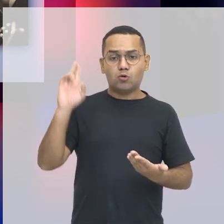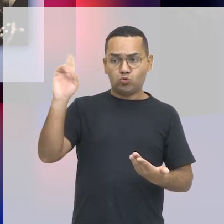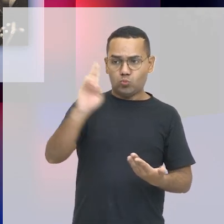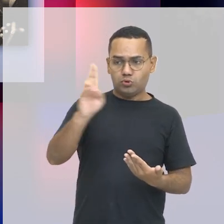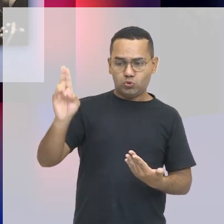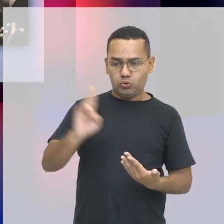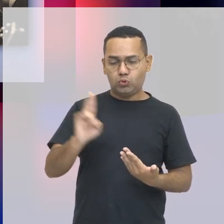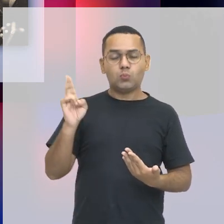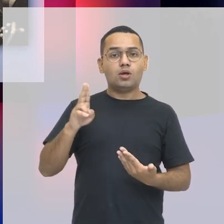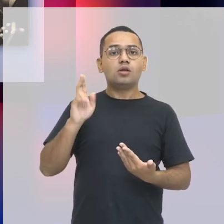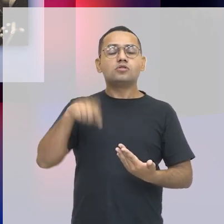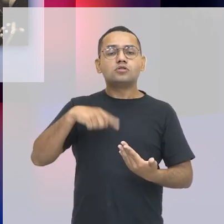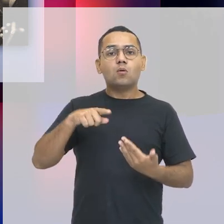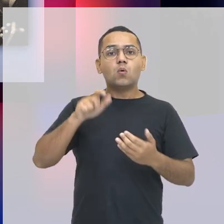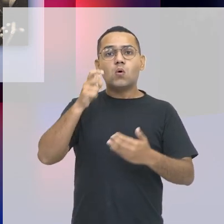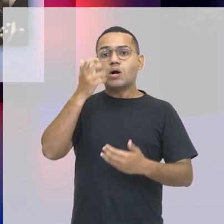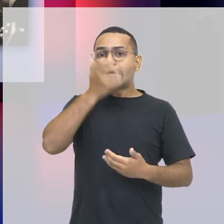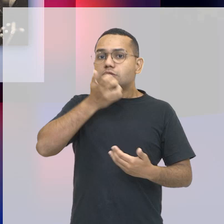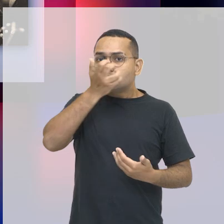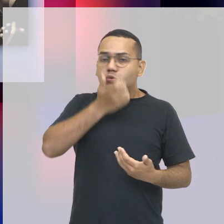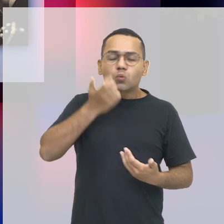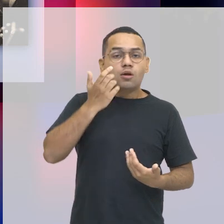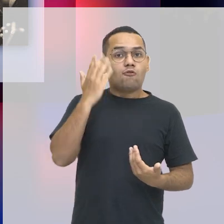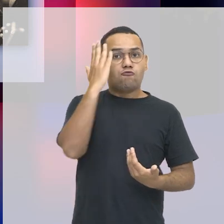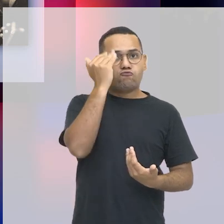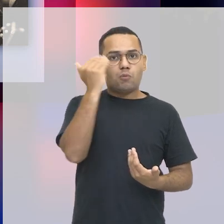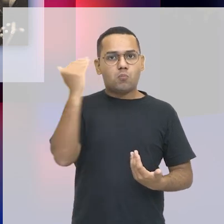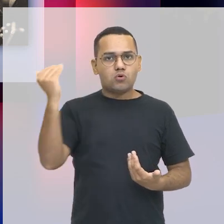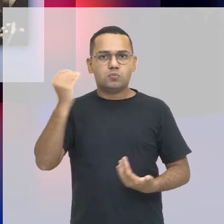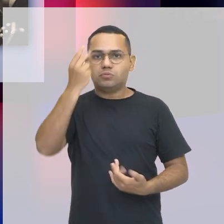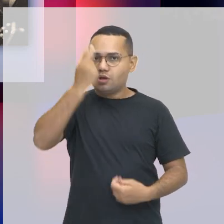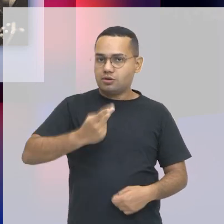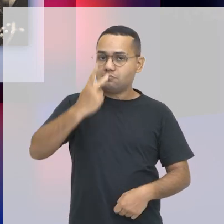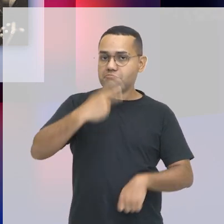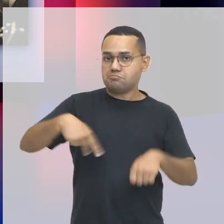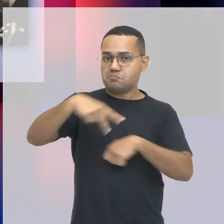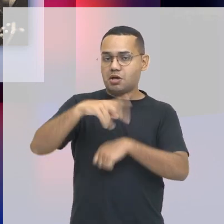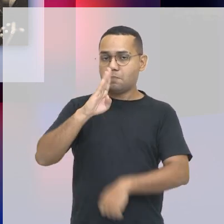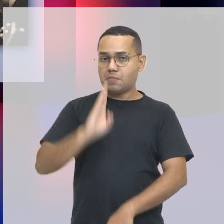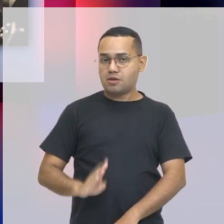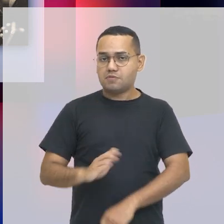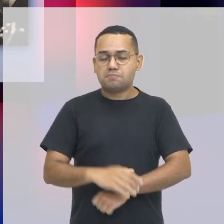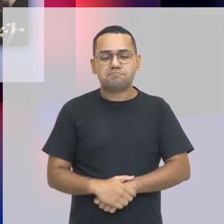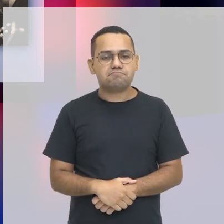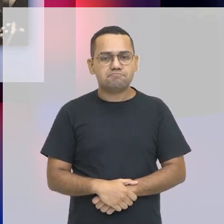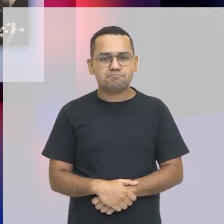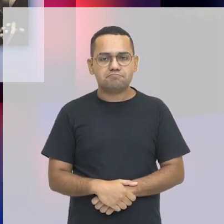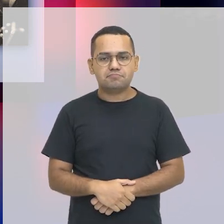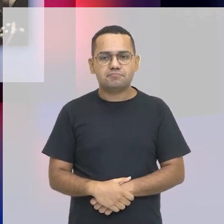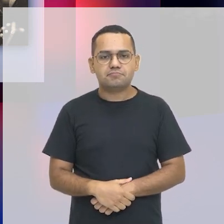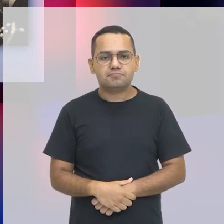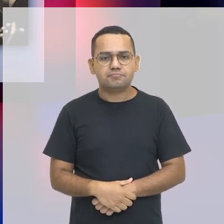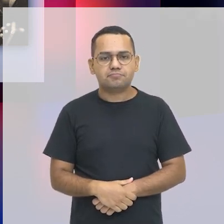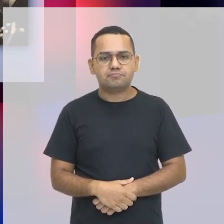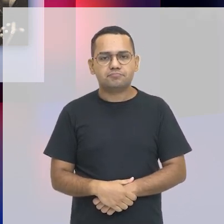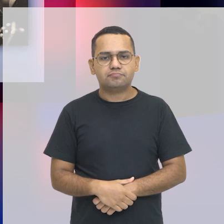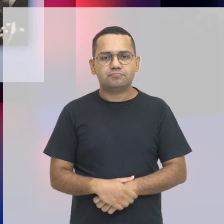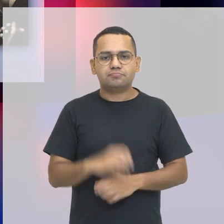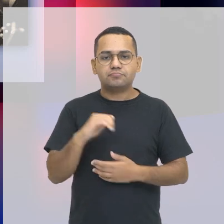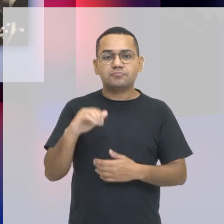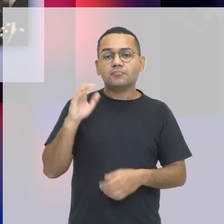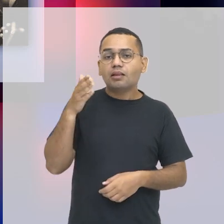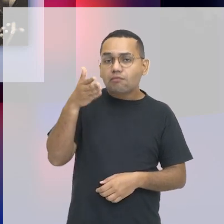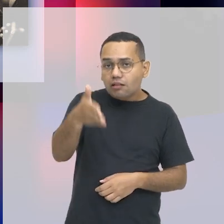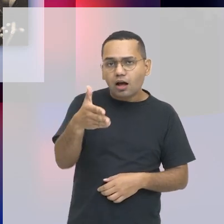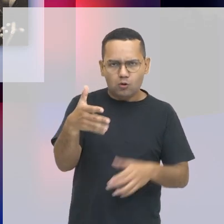cantores muito conceituados até hoje na música popular brasileira. Então, a MPB, ela